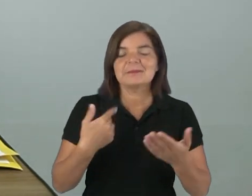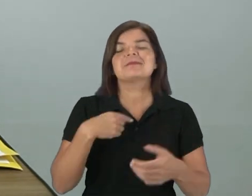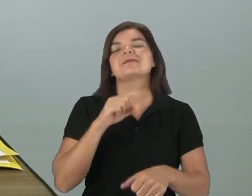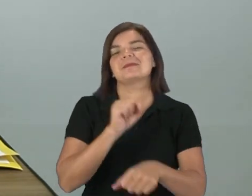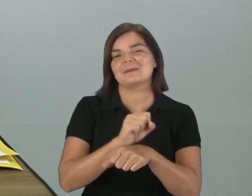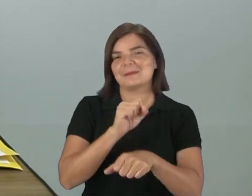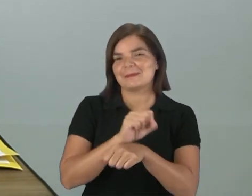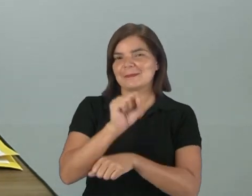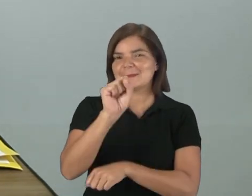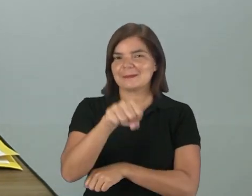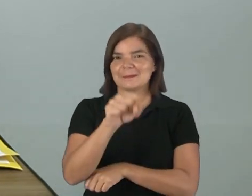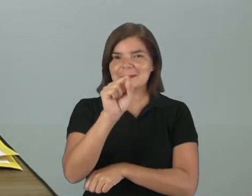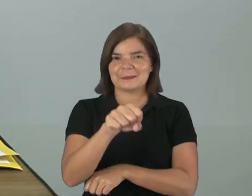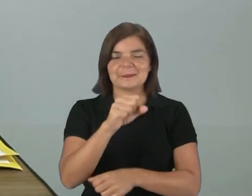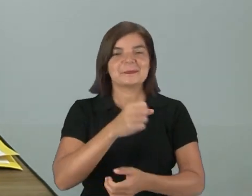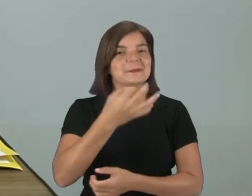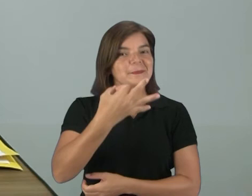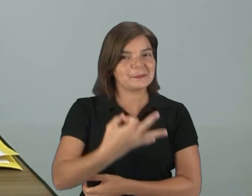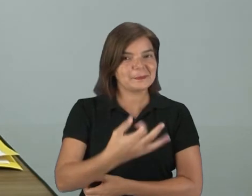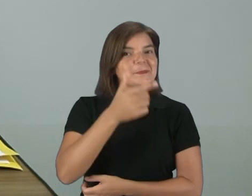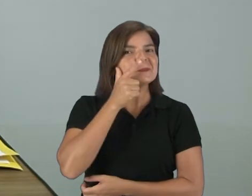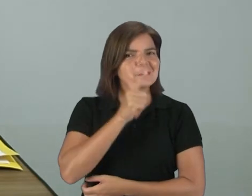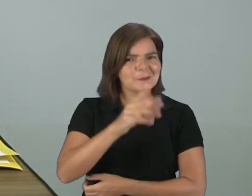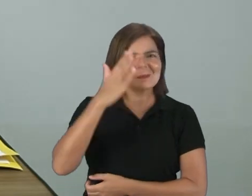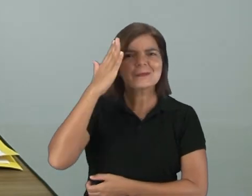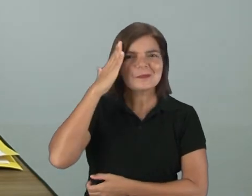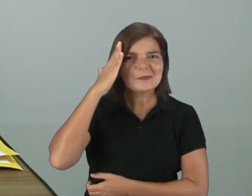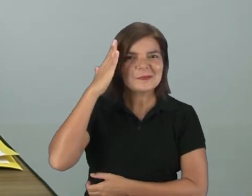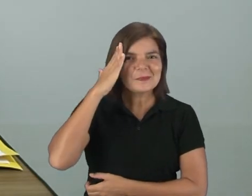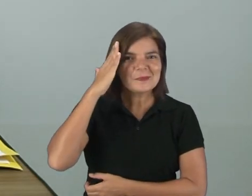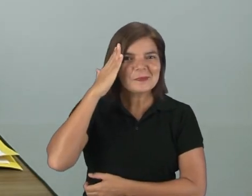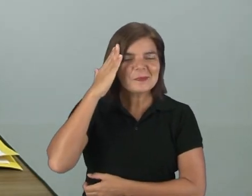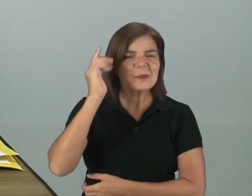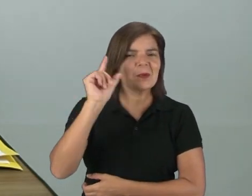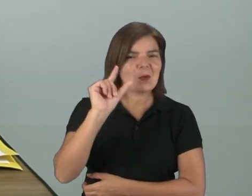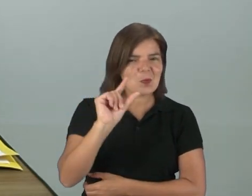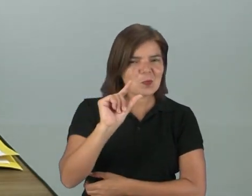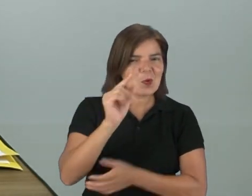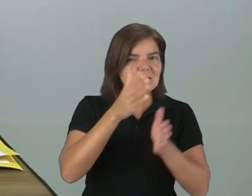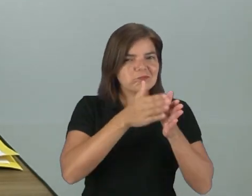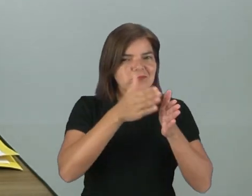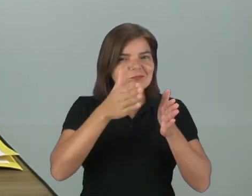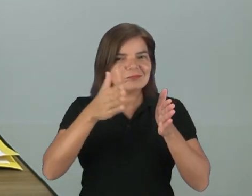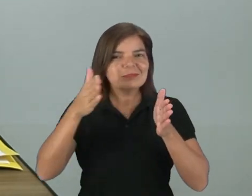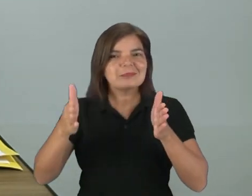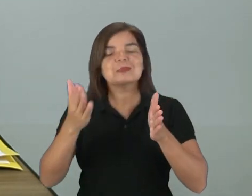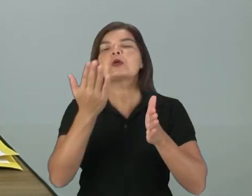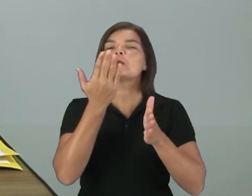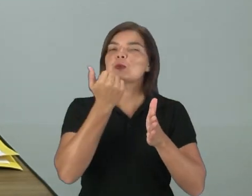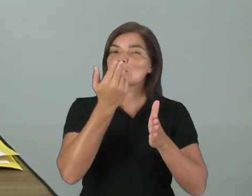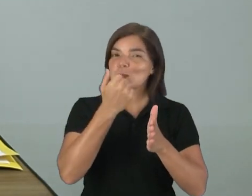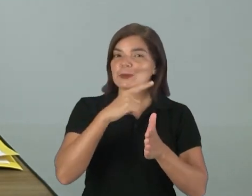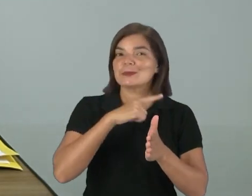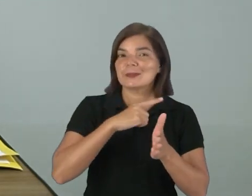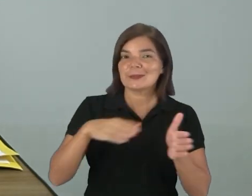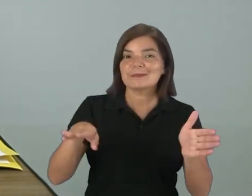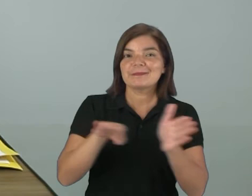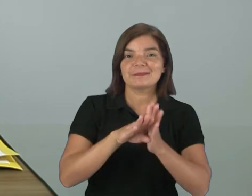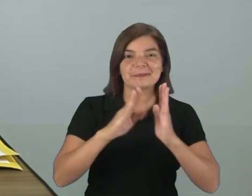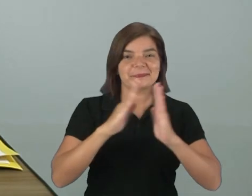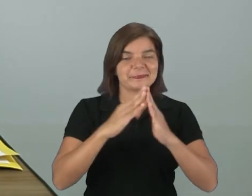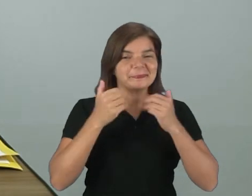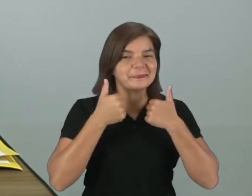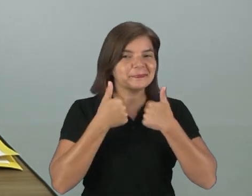que sim, certo? Conseguiram compreender um pouquinho desse percurso que os alimentos fazem?